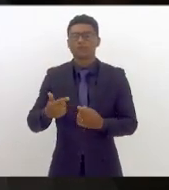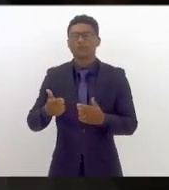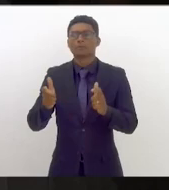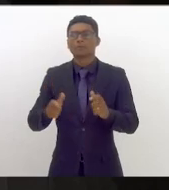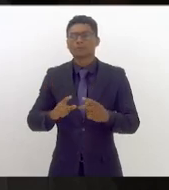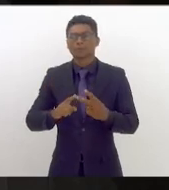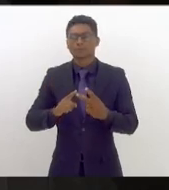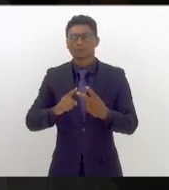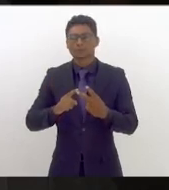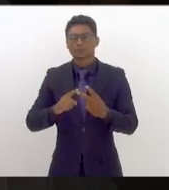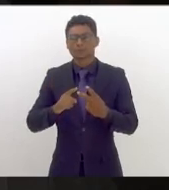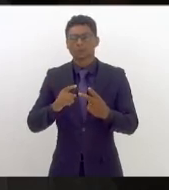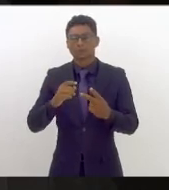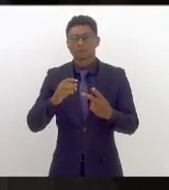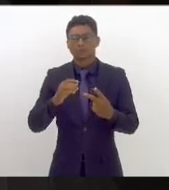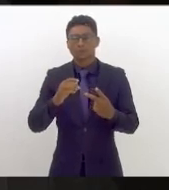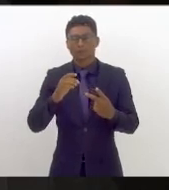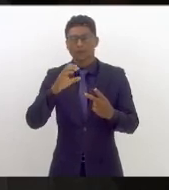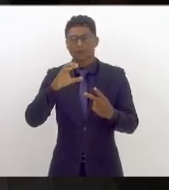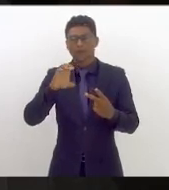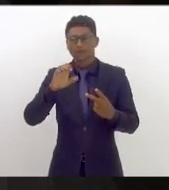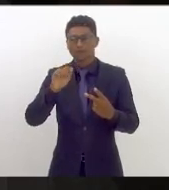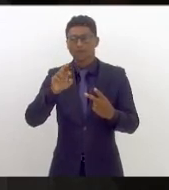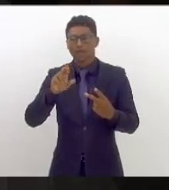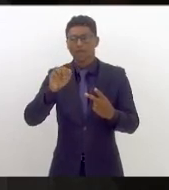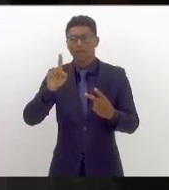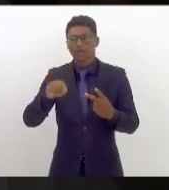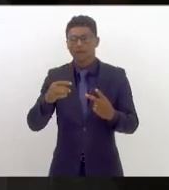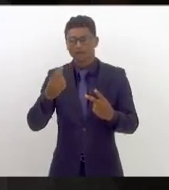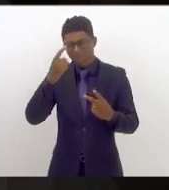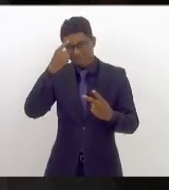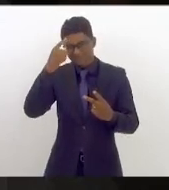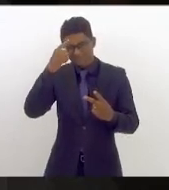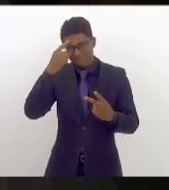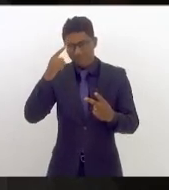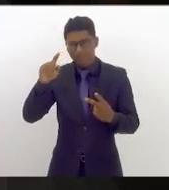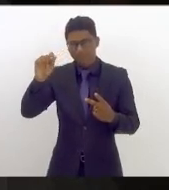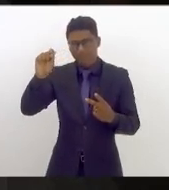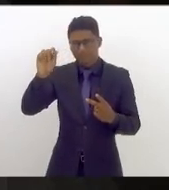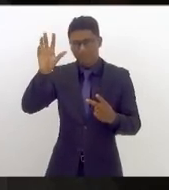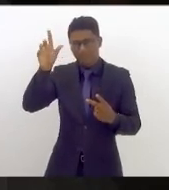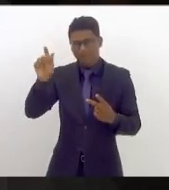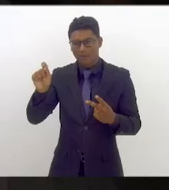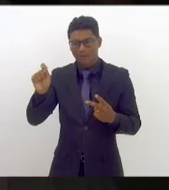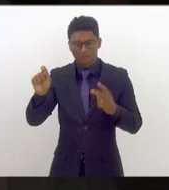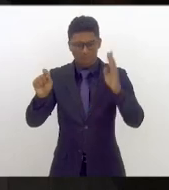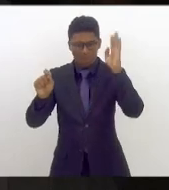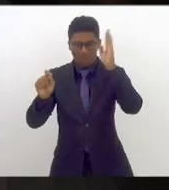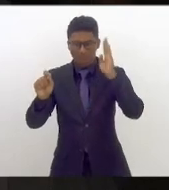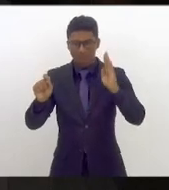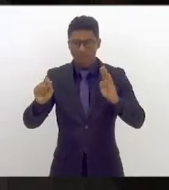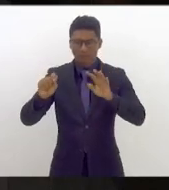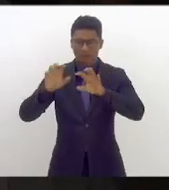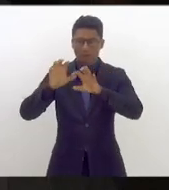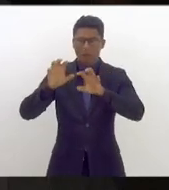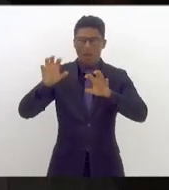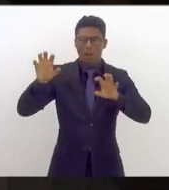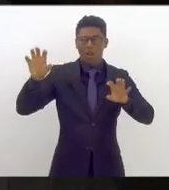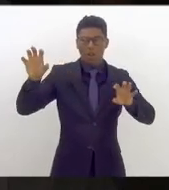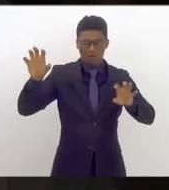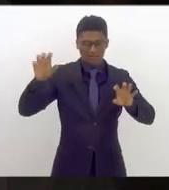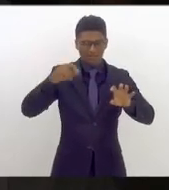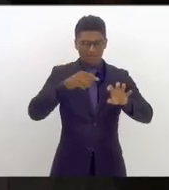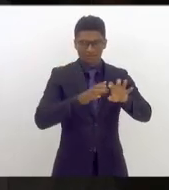deslocou lá da África quando os dois continentes abriram. Mas aqui no Rio de Janeiro também